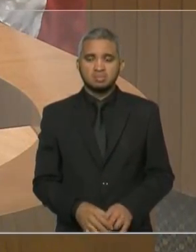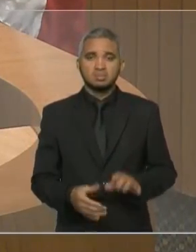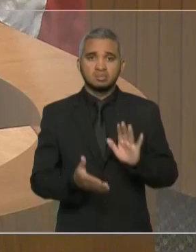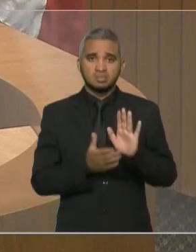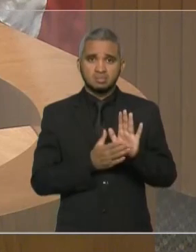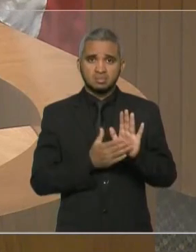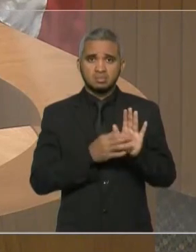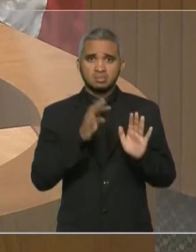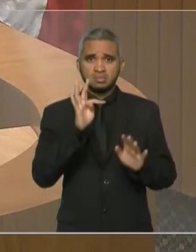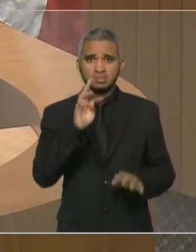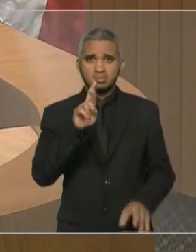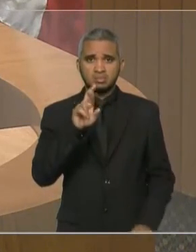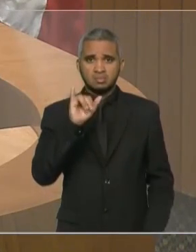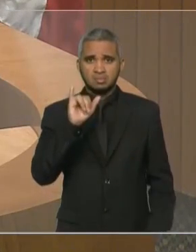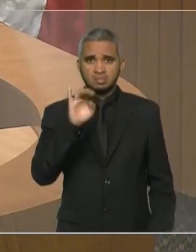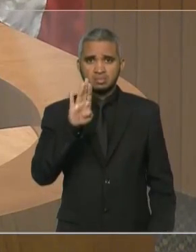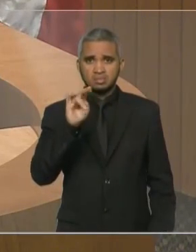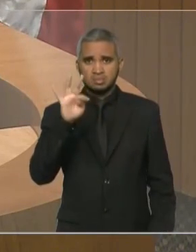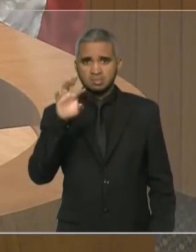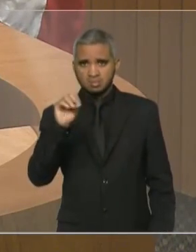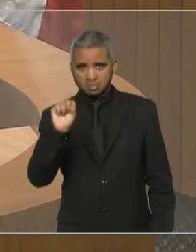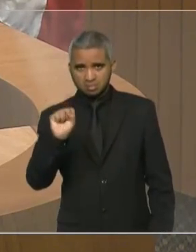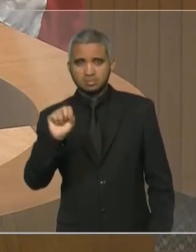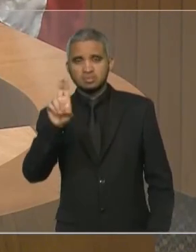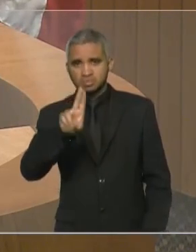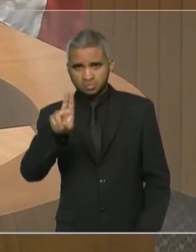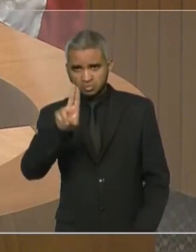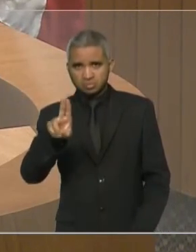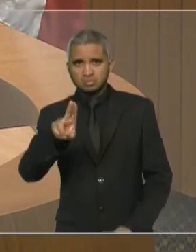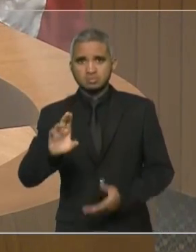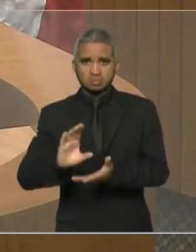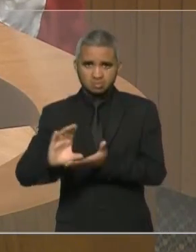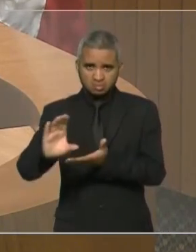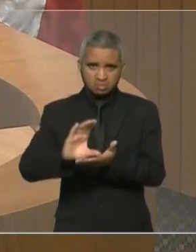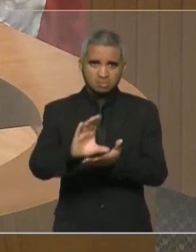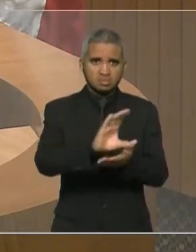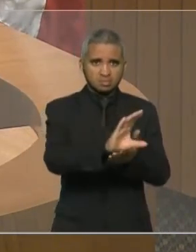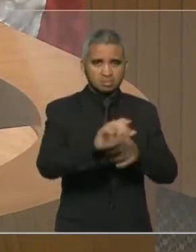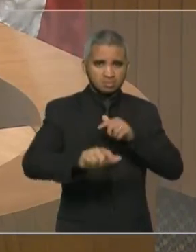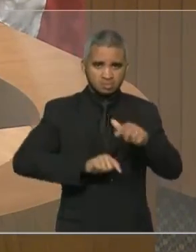sendo bem aplicado e os serviços públicos haverão de continuar. Muito obrigado.